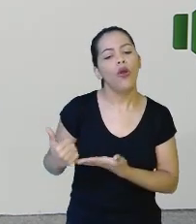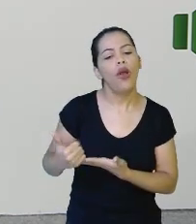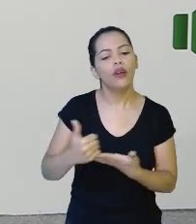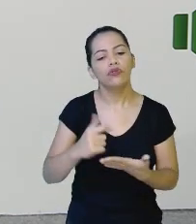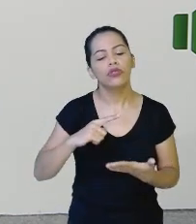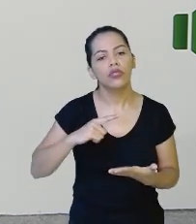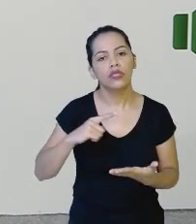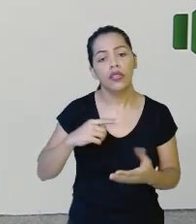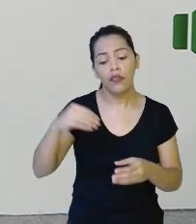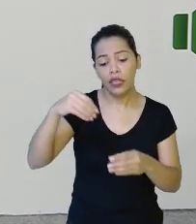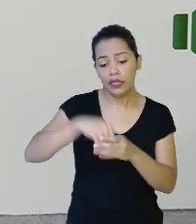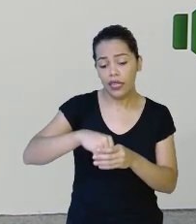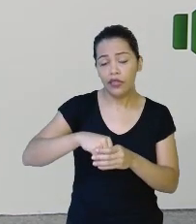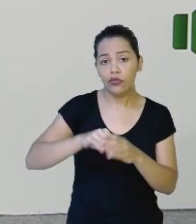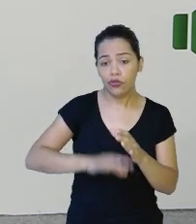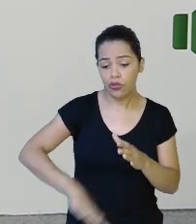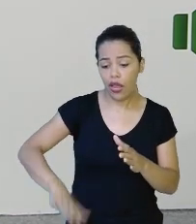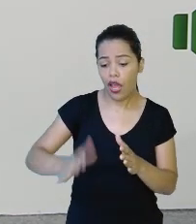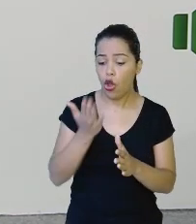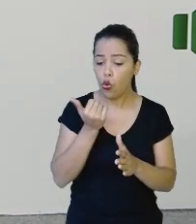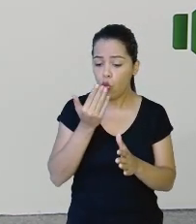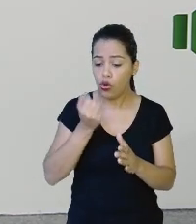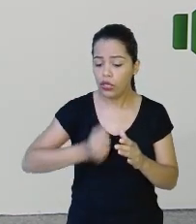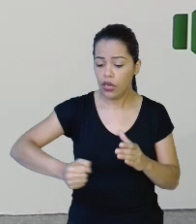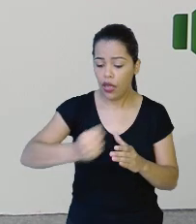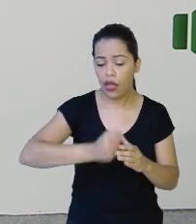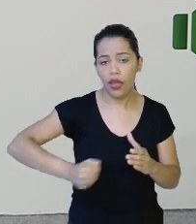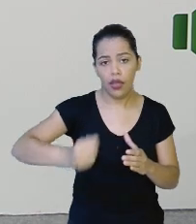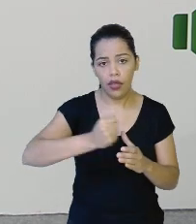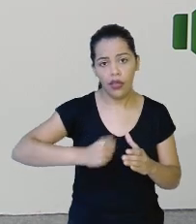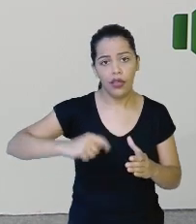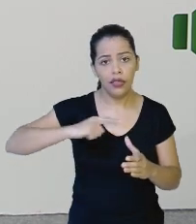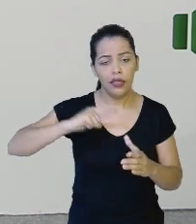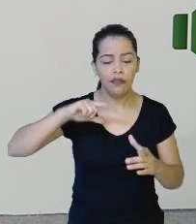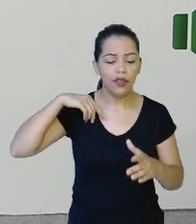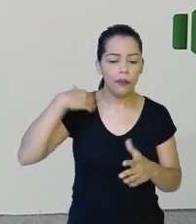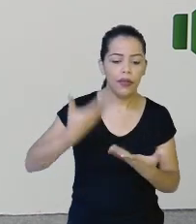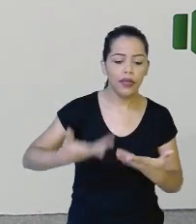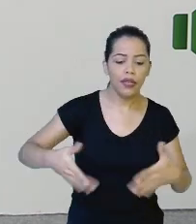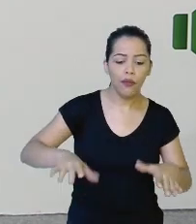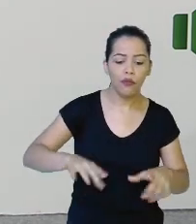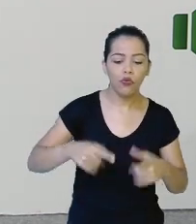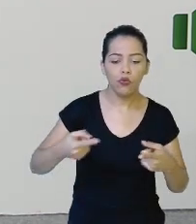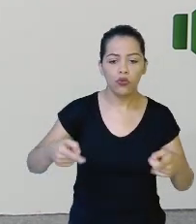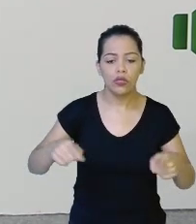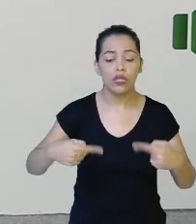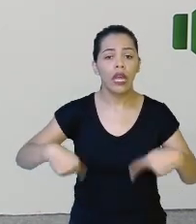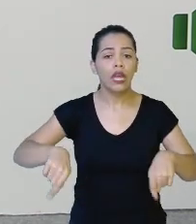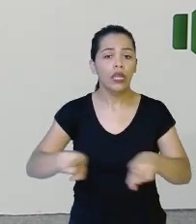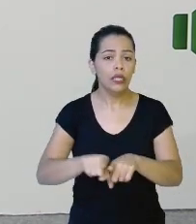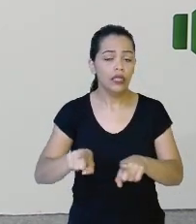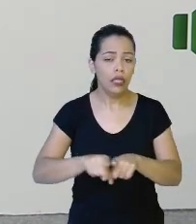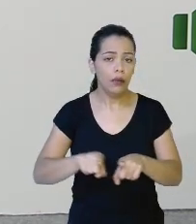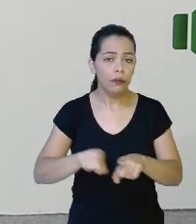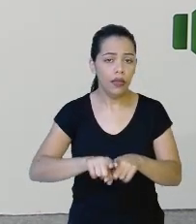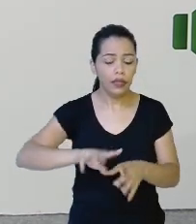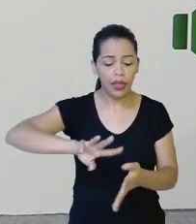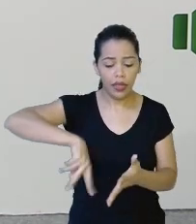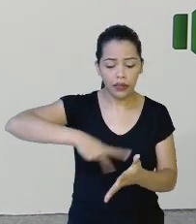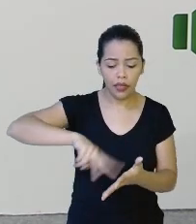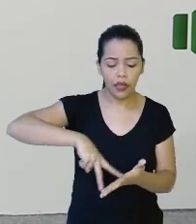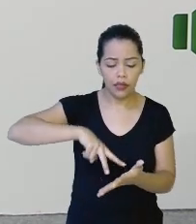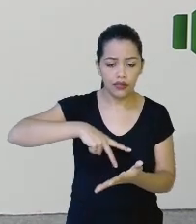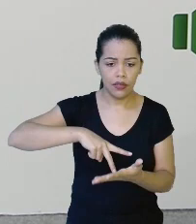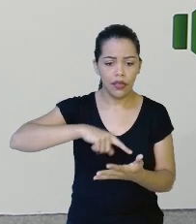Na culinária, na música e nos instrumentos musicais e na dança. Então, todos esses